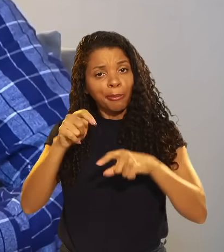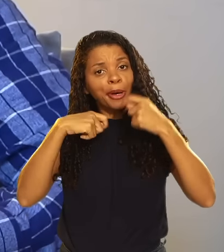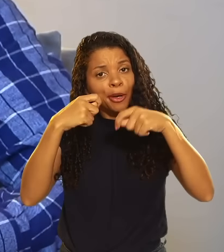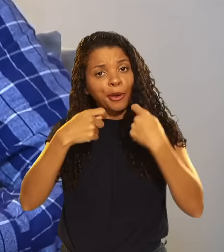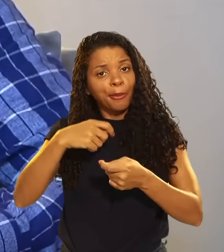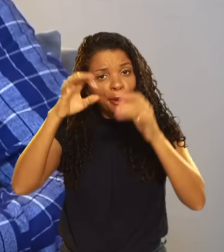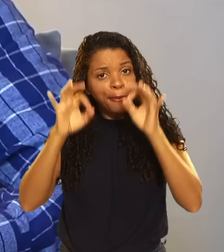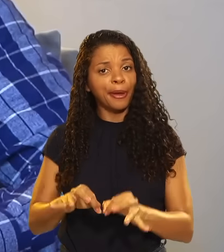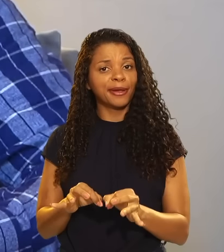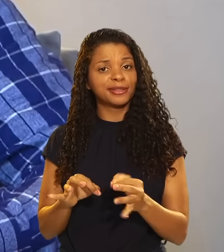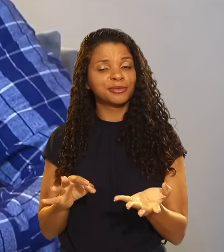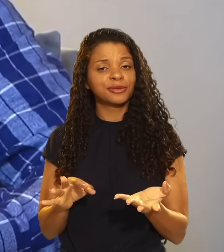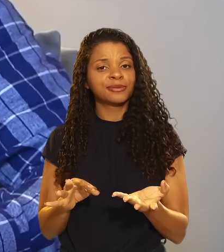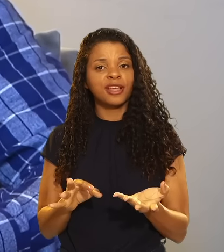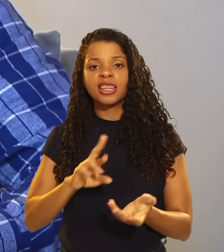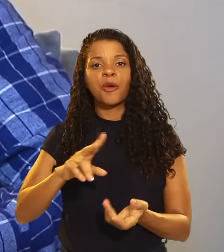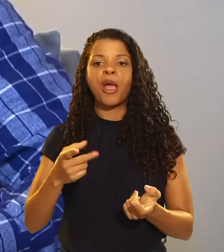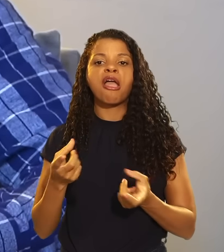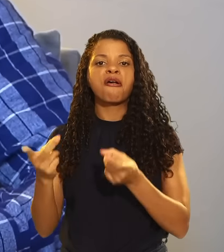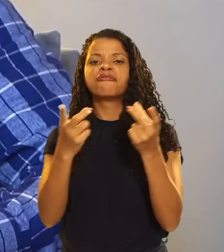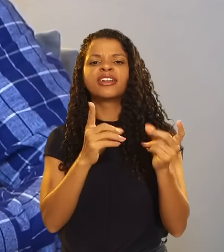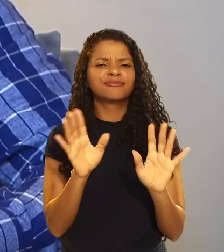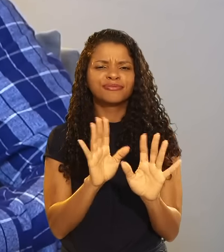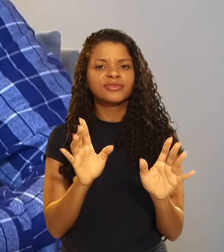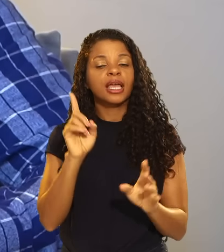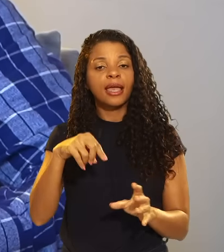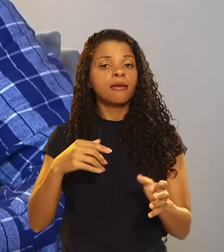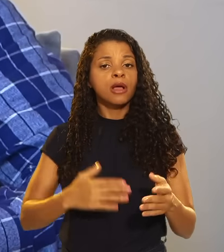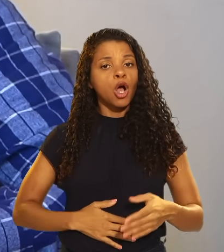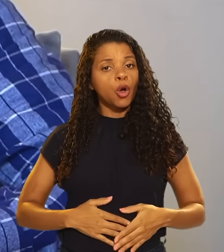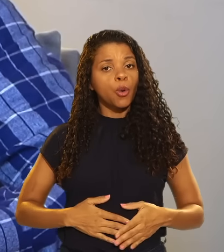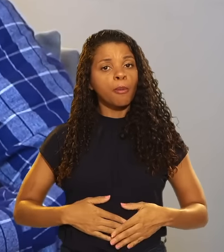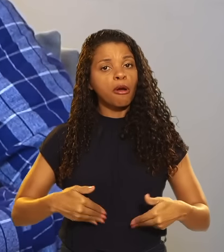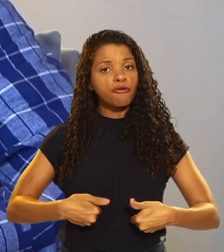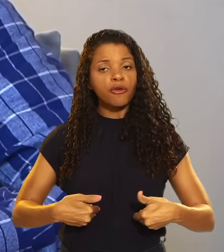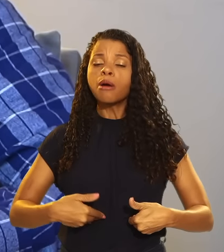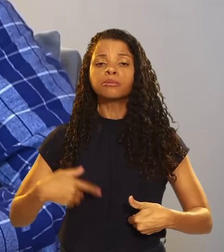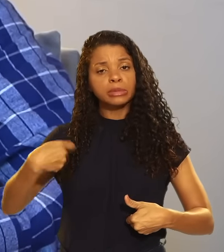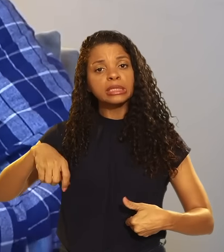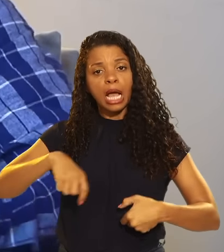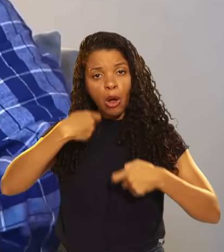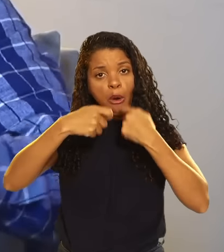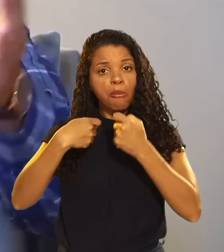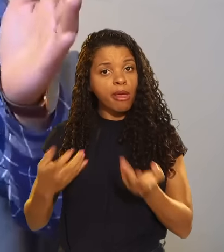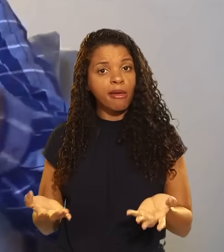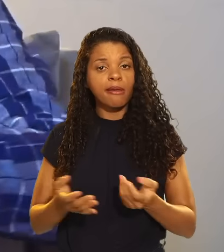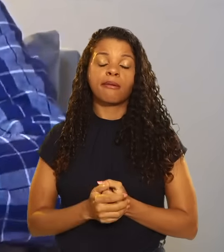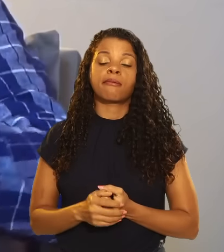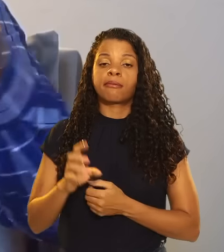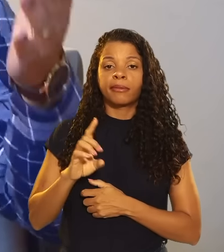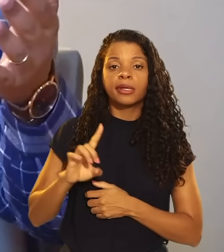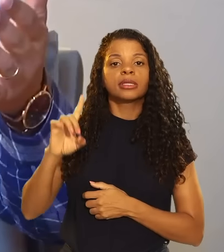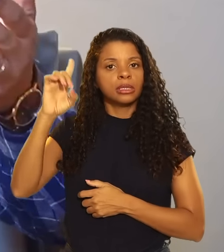há um comércio, você está suprindo a sua necessidade, né? Então, é algo que a gente vê claramente que Deus, ele vem ao longo